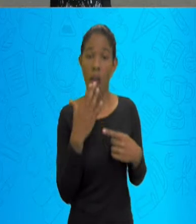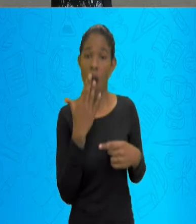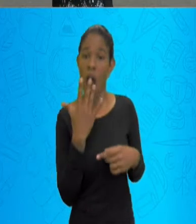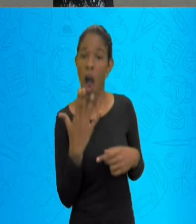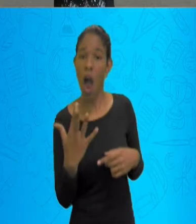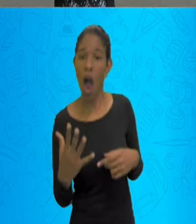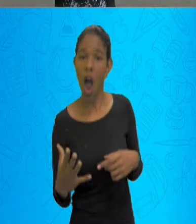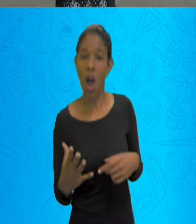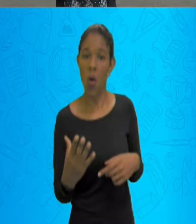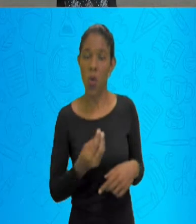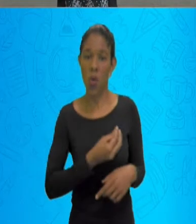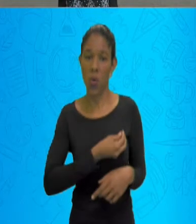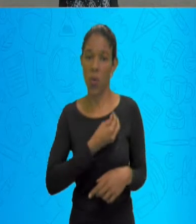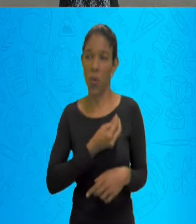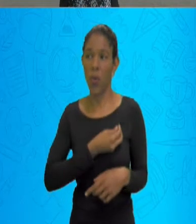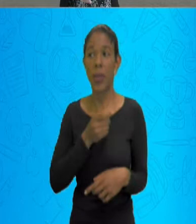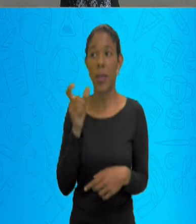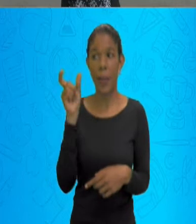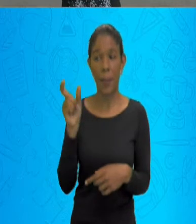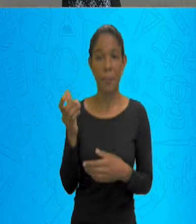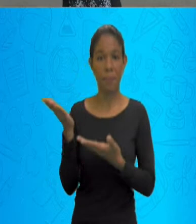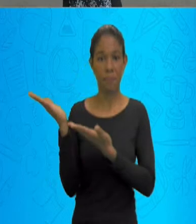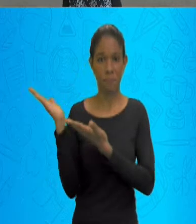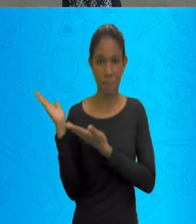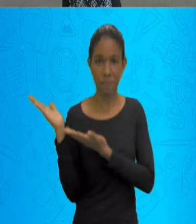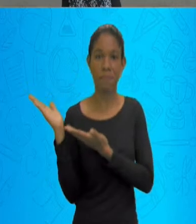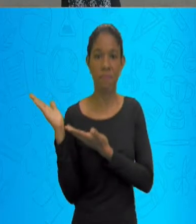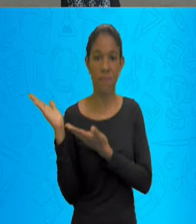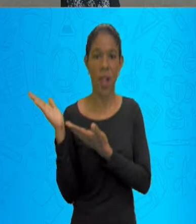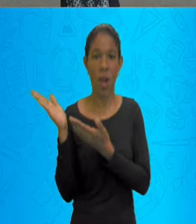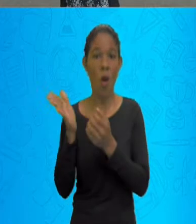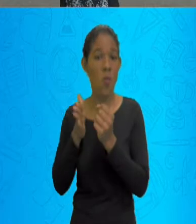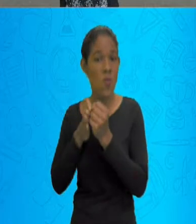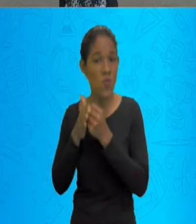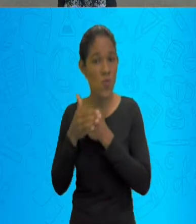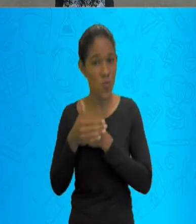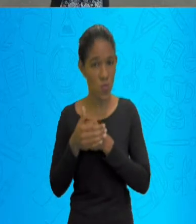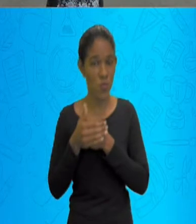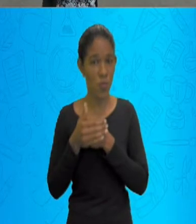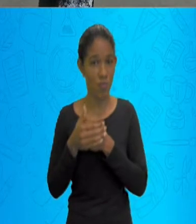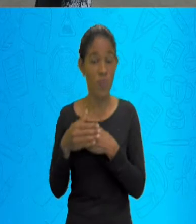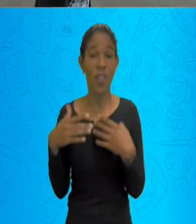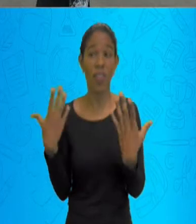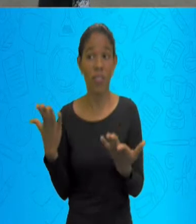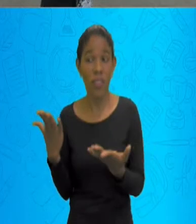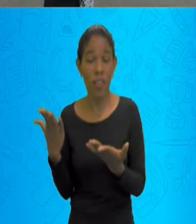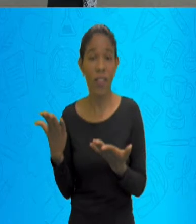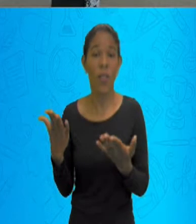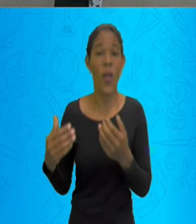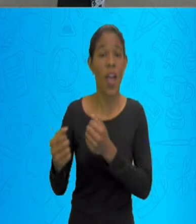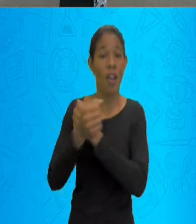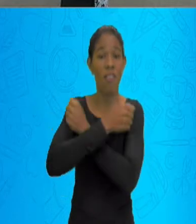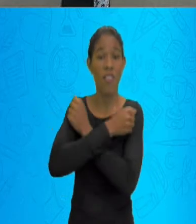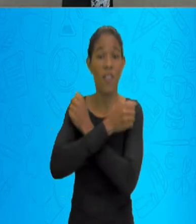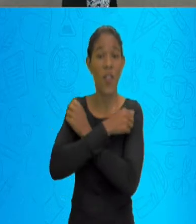está inserido de uma maneira e com isso ele se defendesse de predadores. A nossa